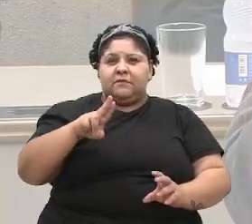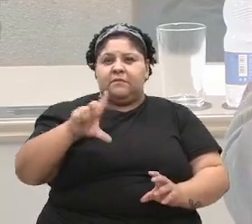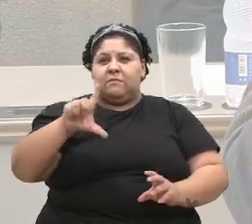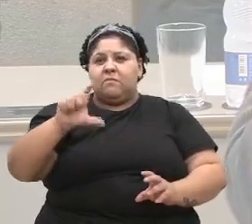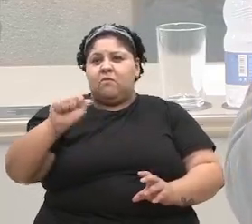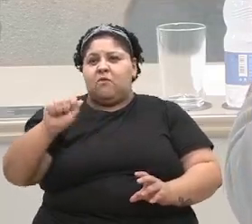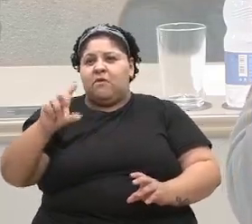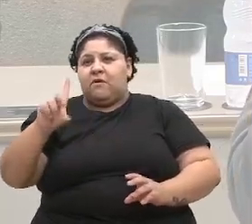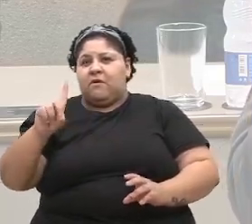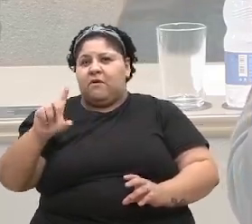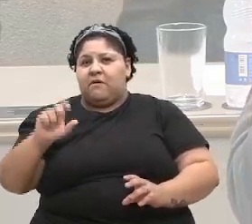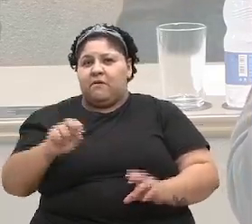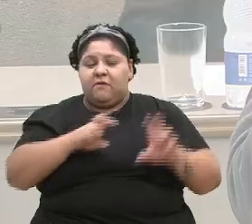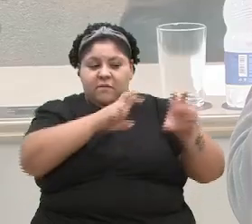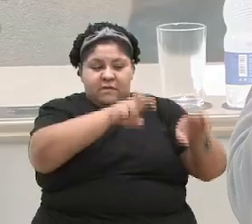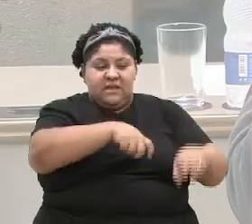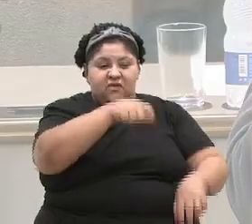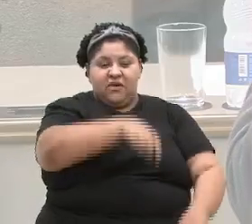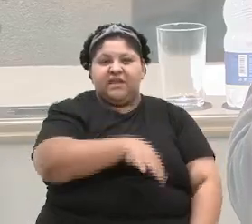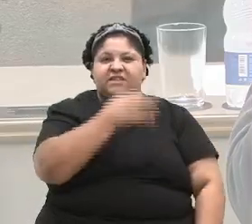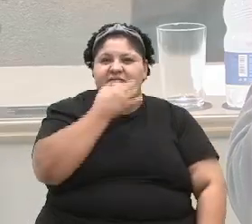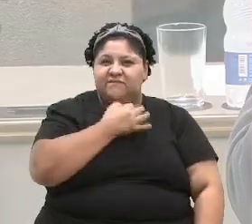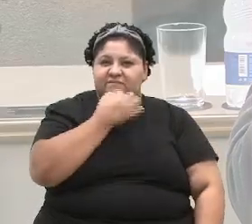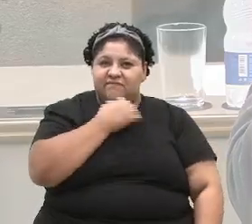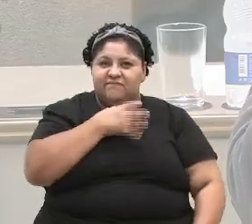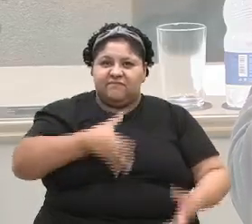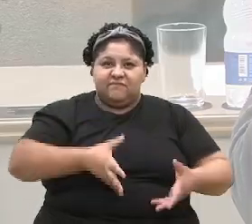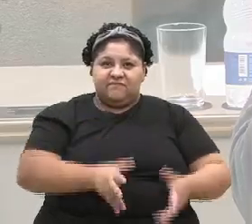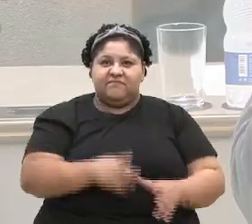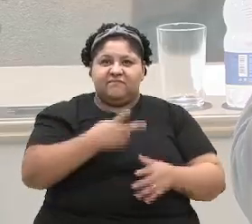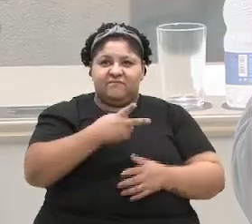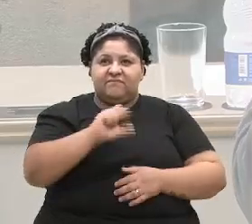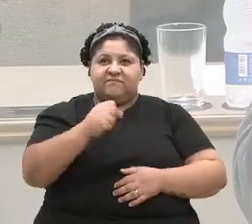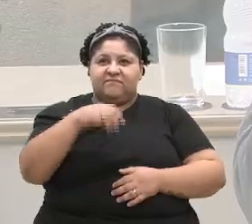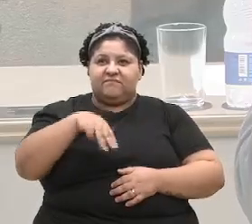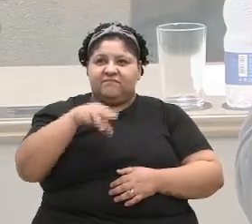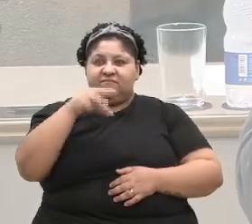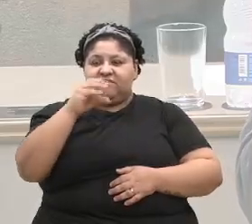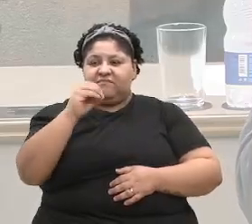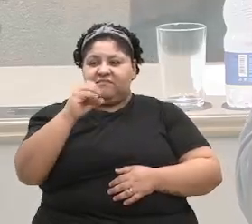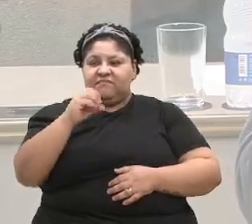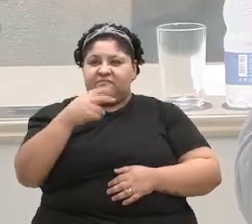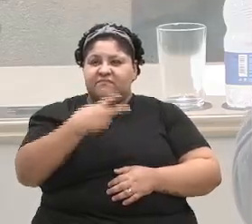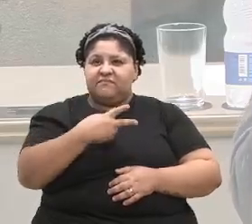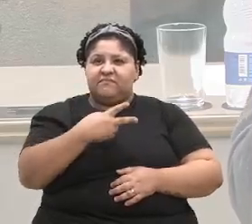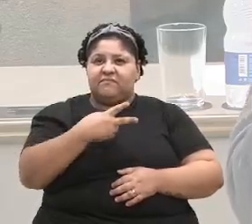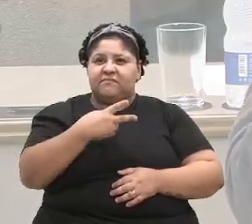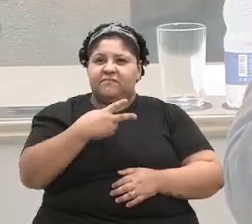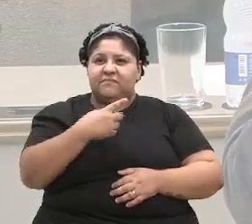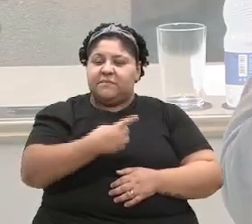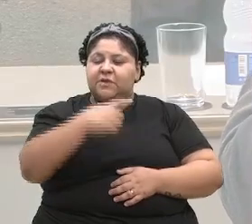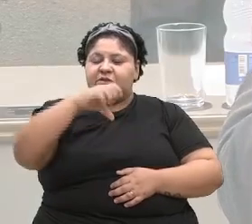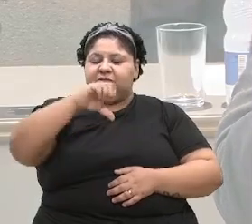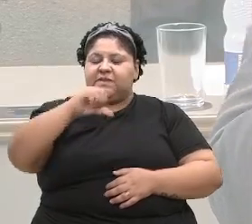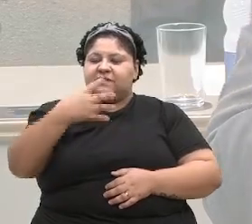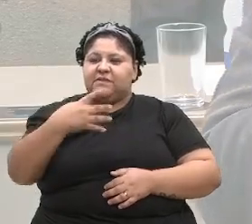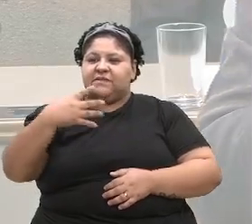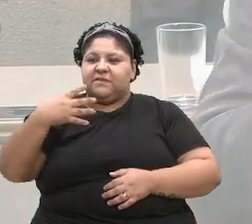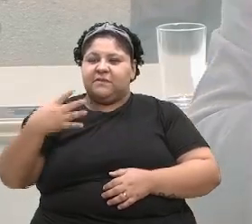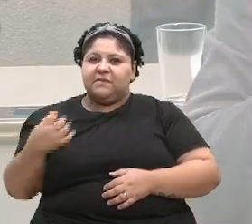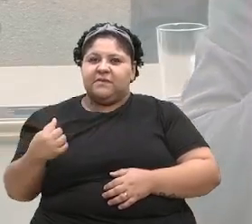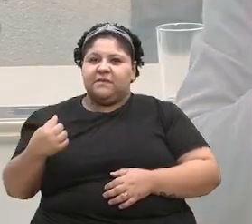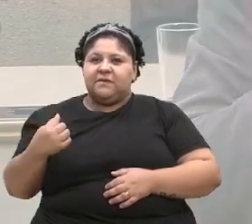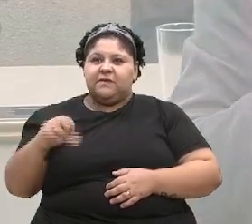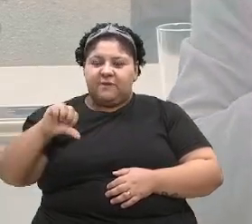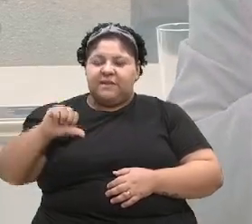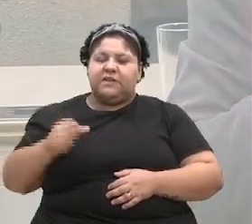Criúva, interior de Caxias do Sul. Nasceu em 28 de março de 1949 e logo aos 7 anos de idade